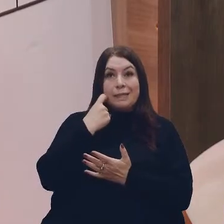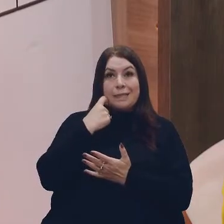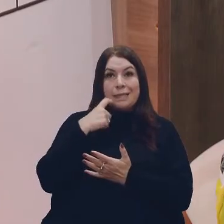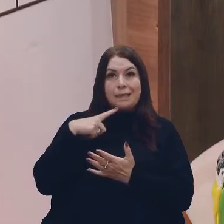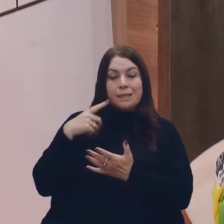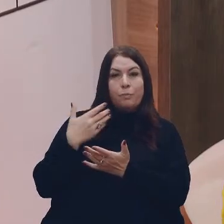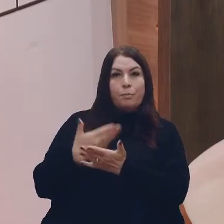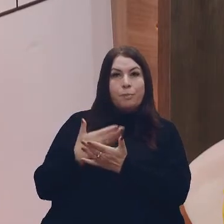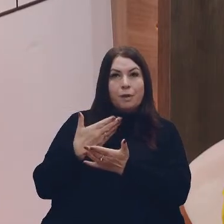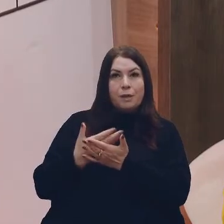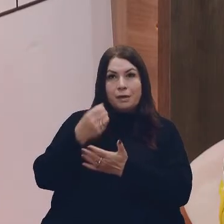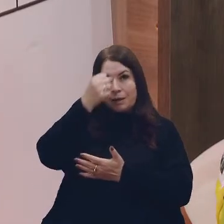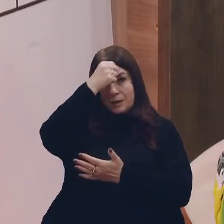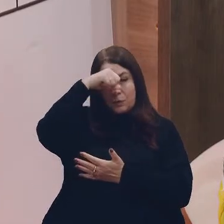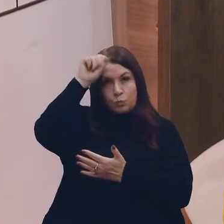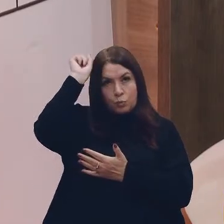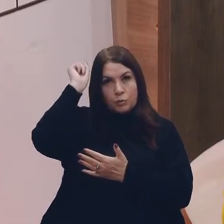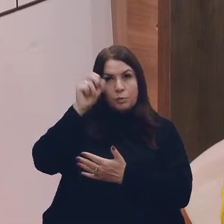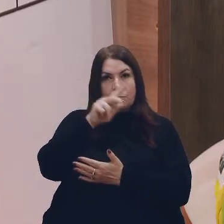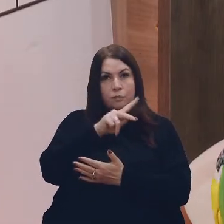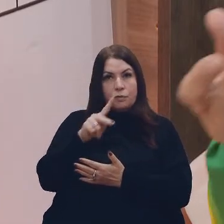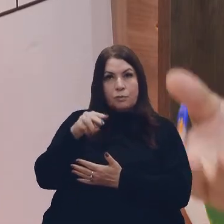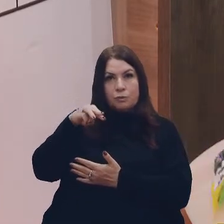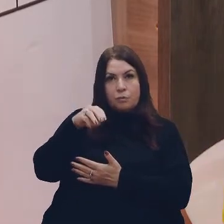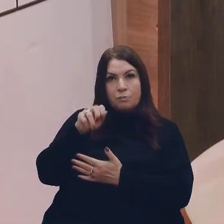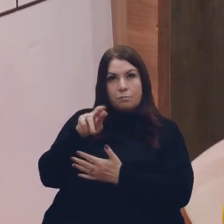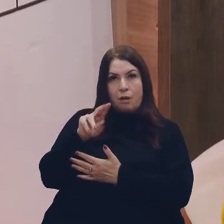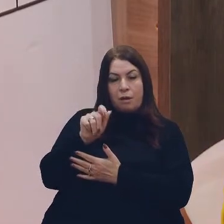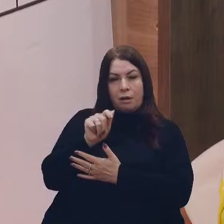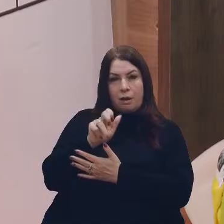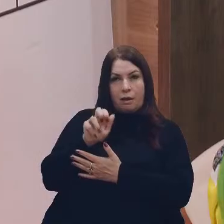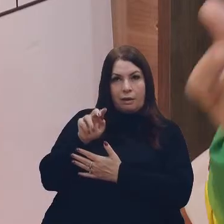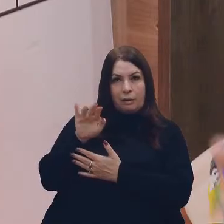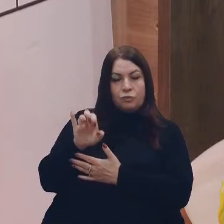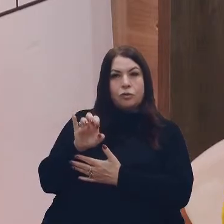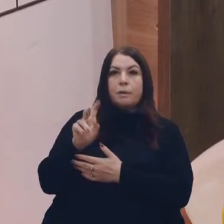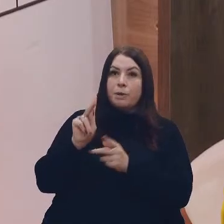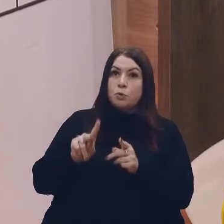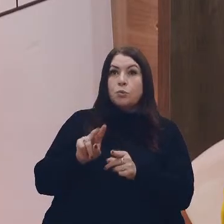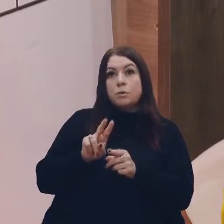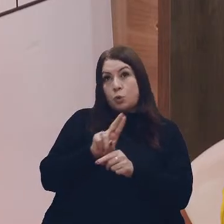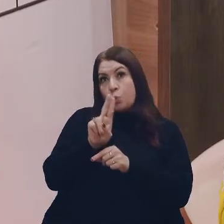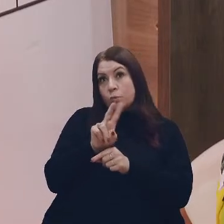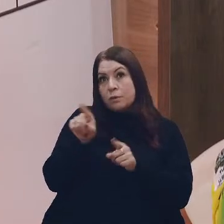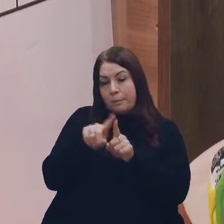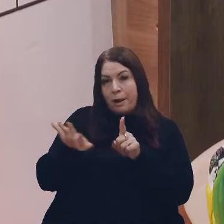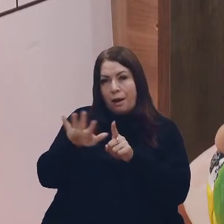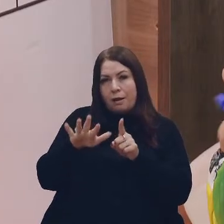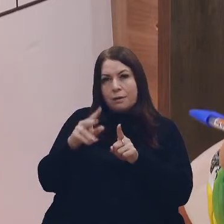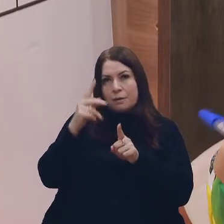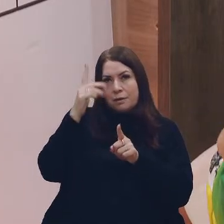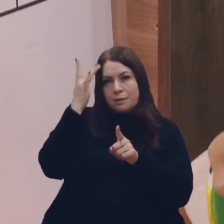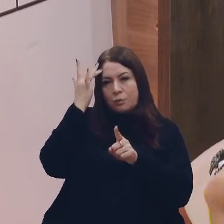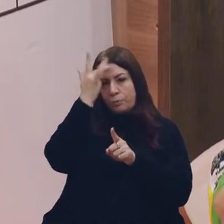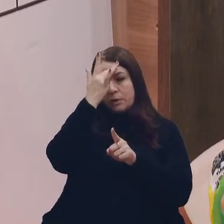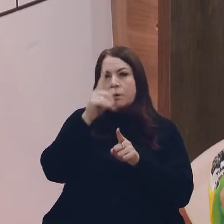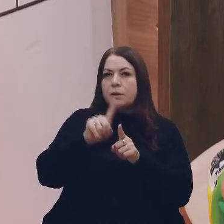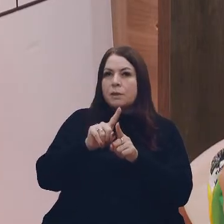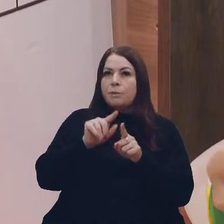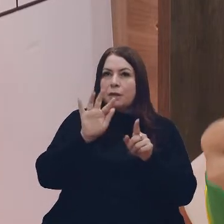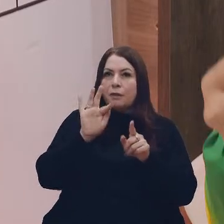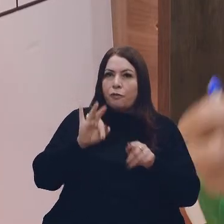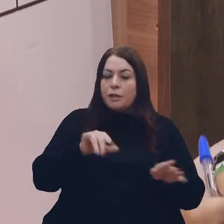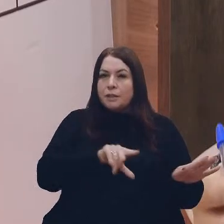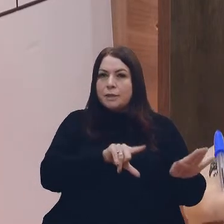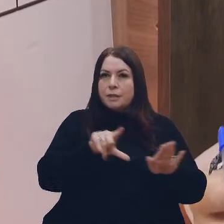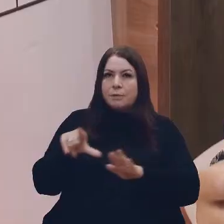uma aula lá na UX, com a professora Margarete, com alguns usuários da saúde mental também trabalhando isso. E aí, fecha a